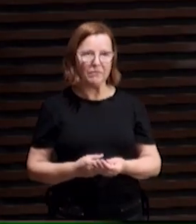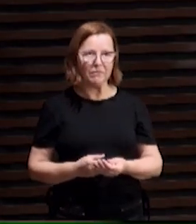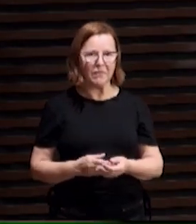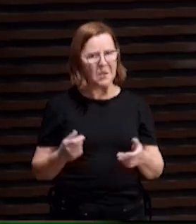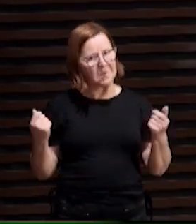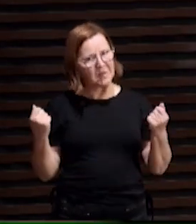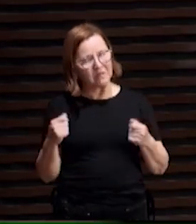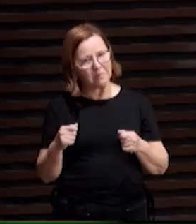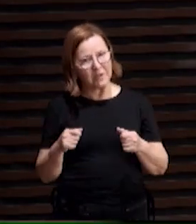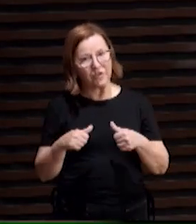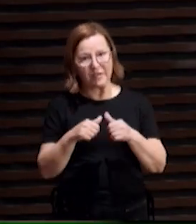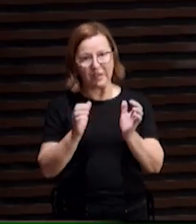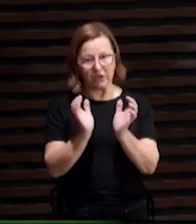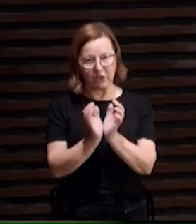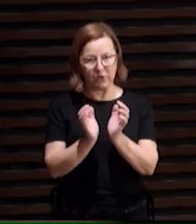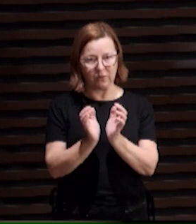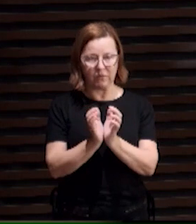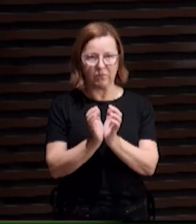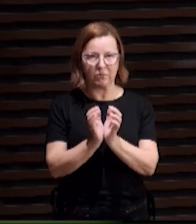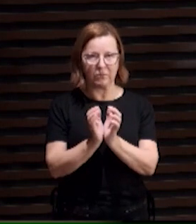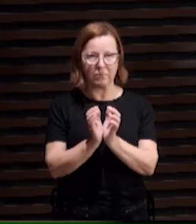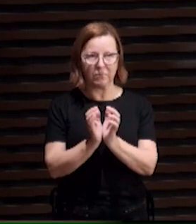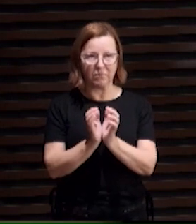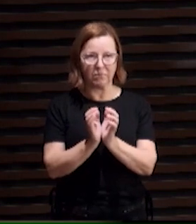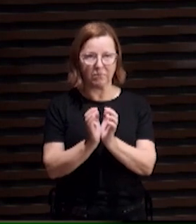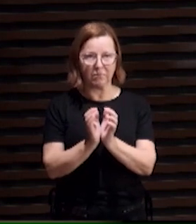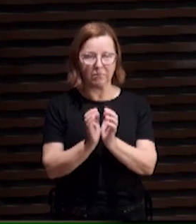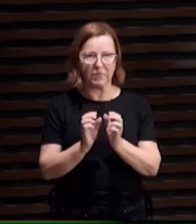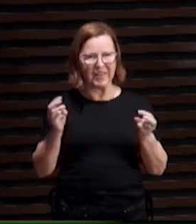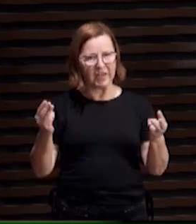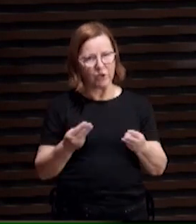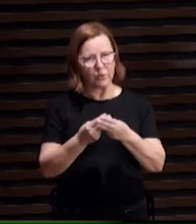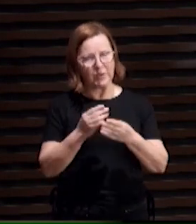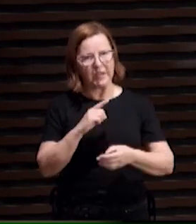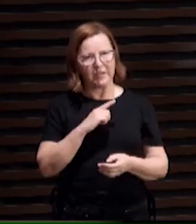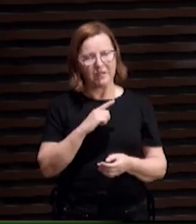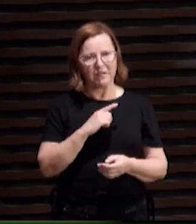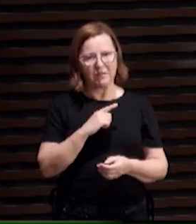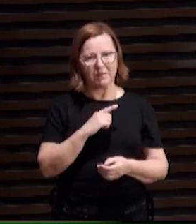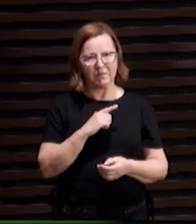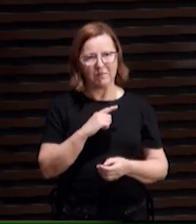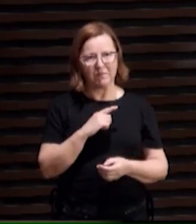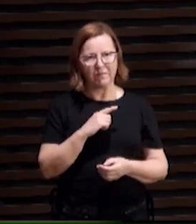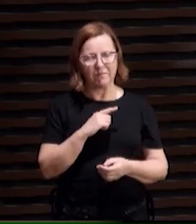Possivelmente desse grupo aí, na Judéia tinha um